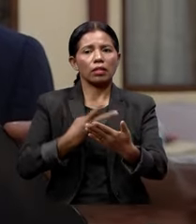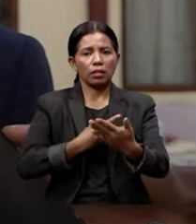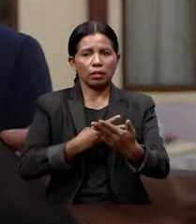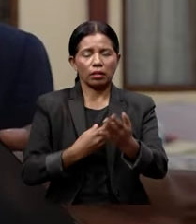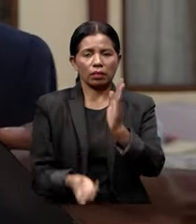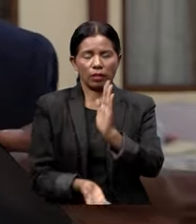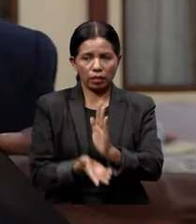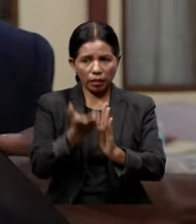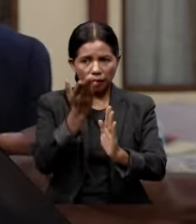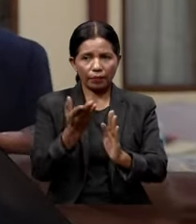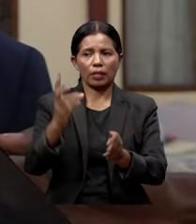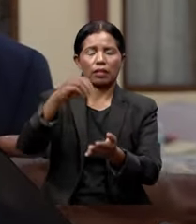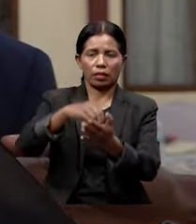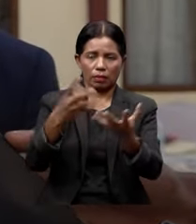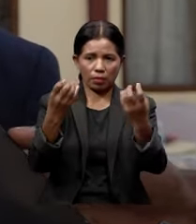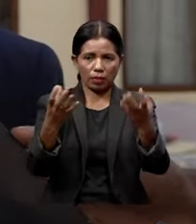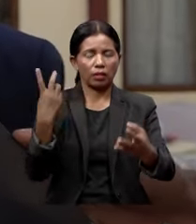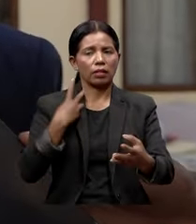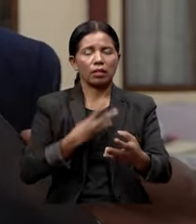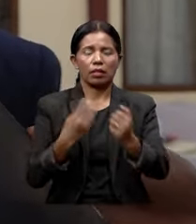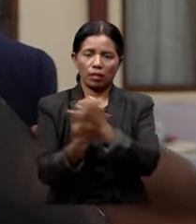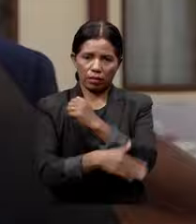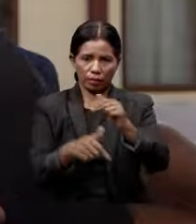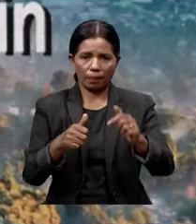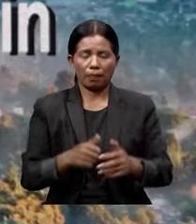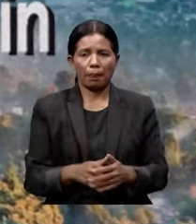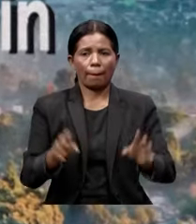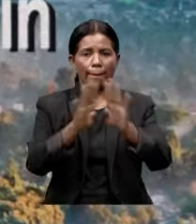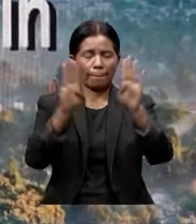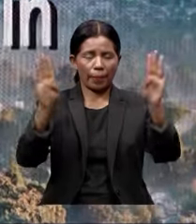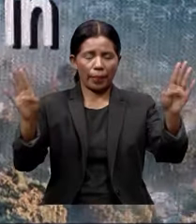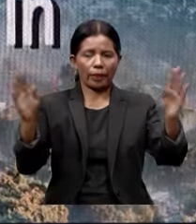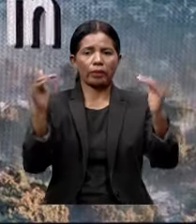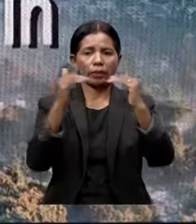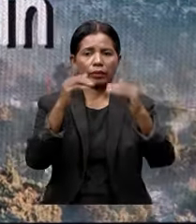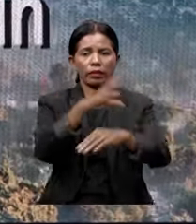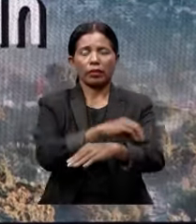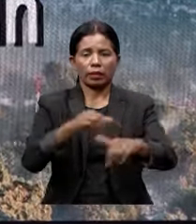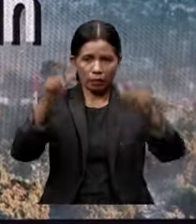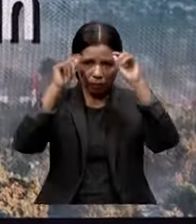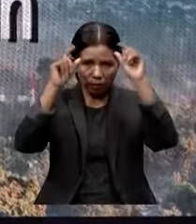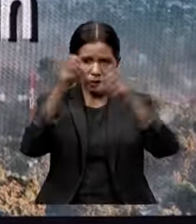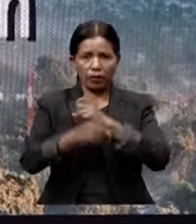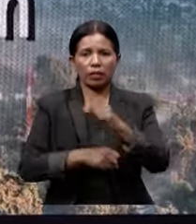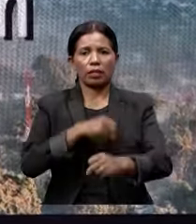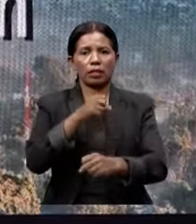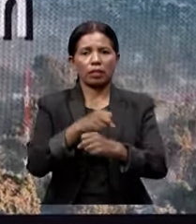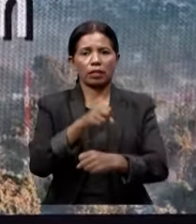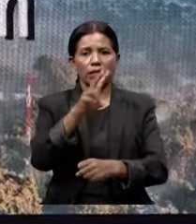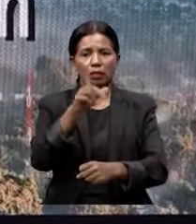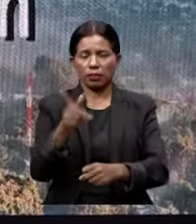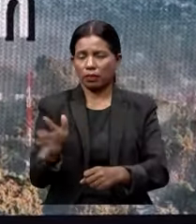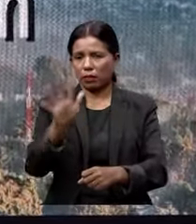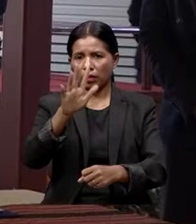belsai e cria boa barra e tem relar. Foi na abertura Fórum Investimento Turismo Timor-Leste, Tinan Rihun Rua, Ronulo